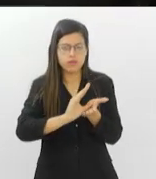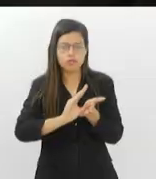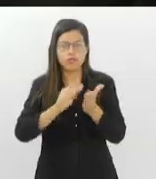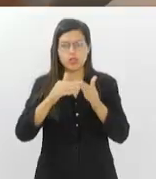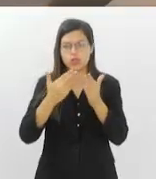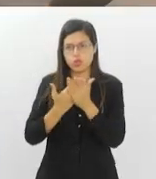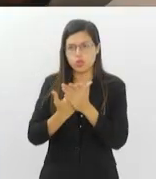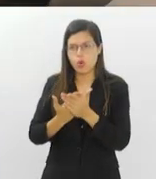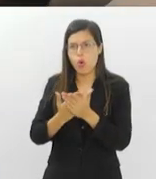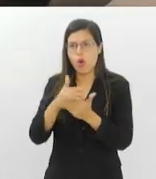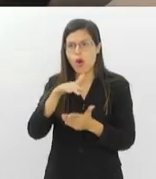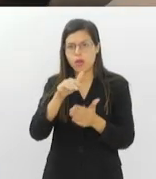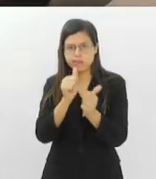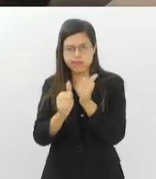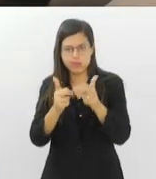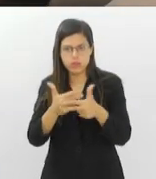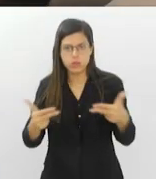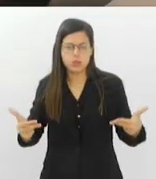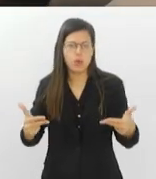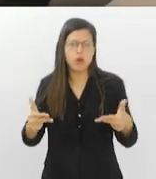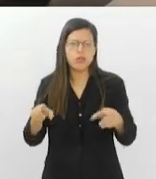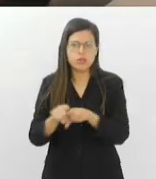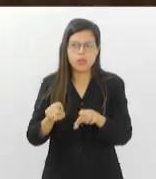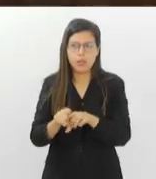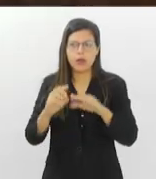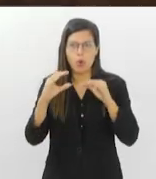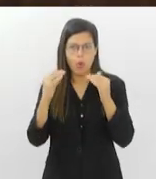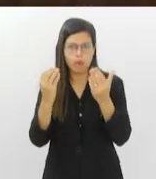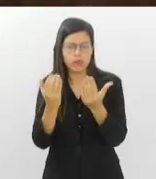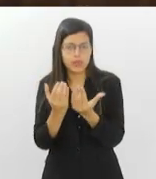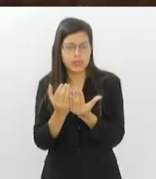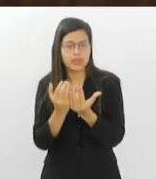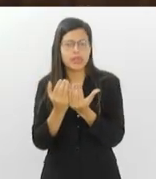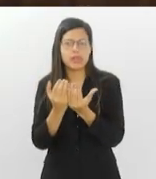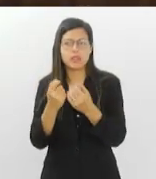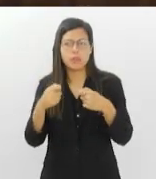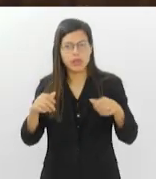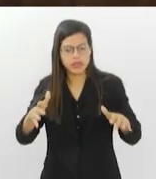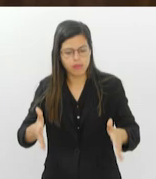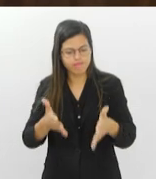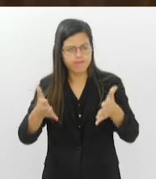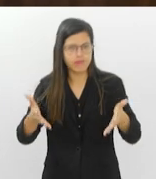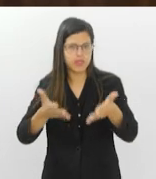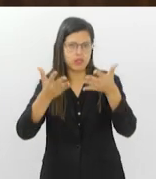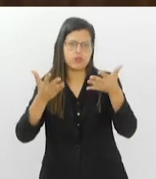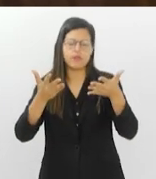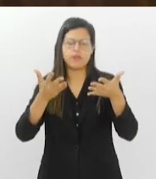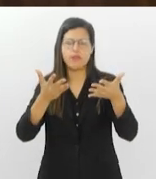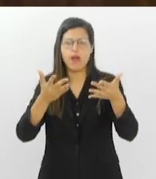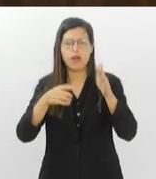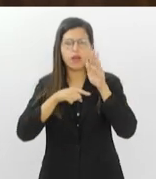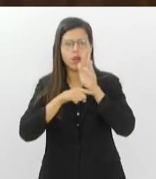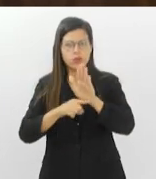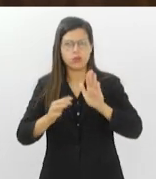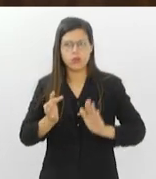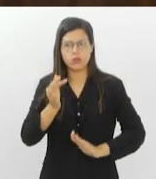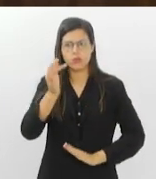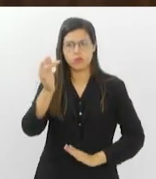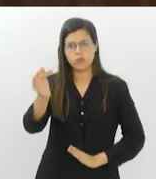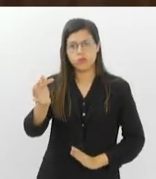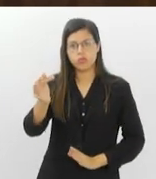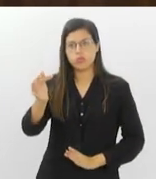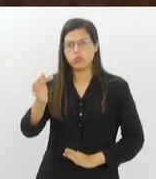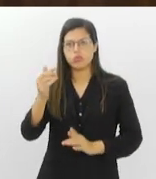esportiva, nas vilas olímpicas e nas comunidades que sirvam de incentivo e ajudem no futuro de